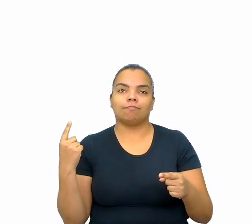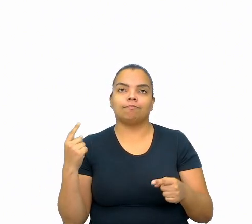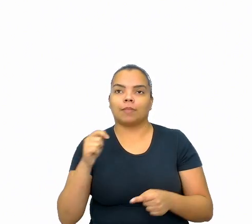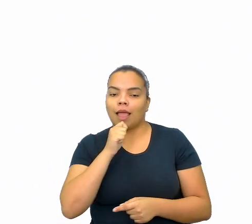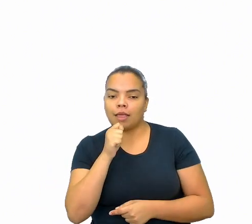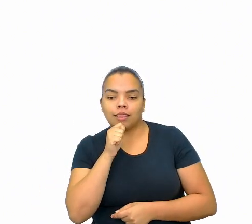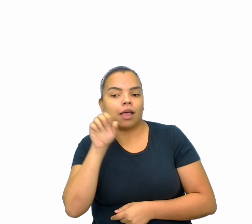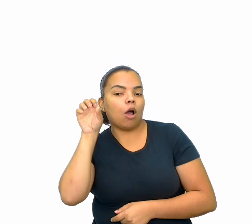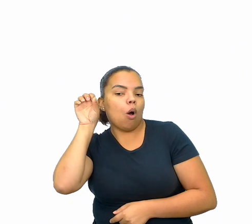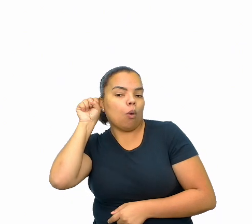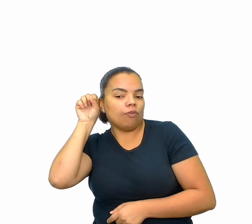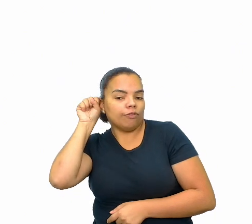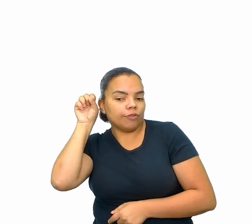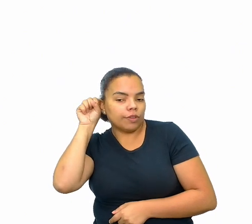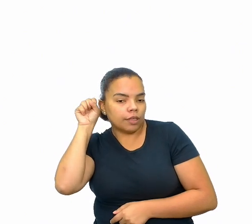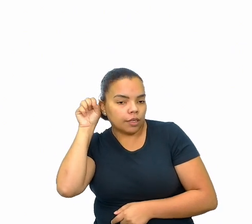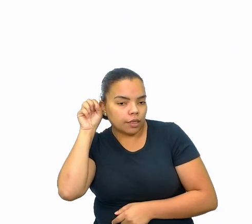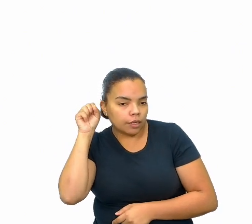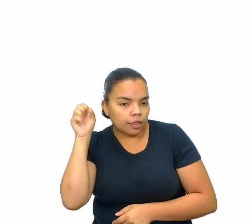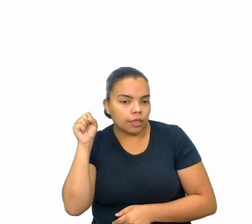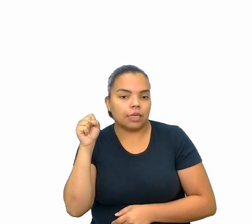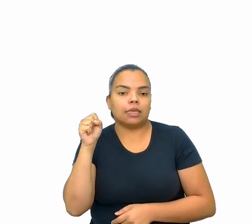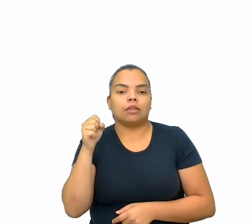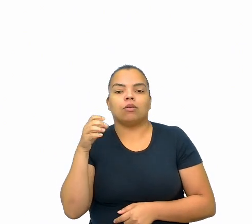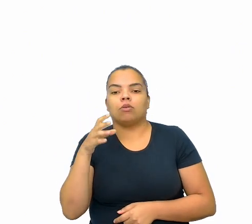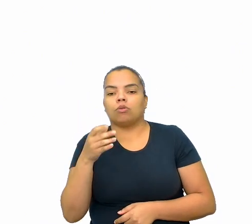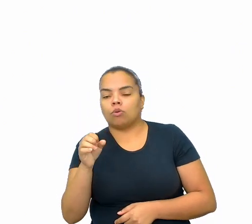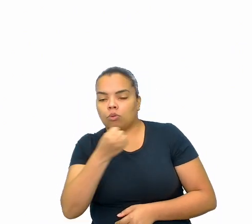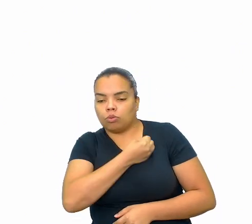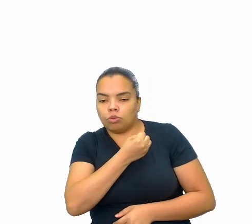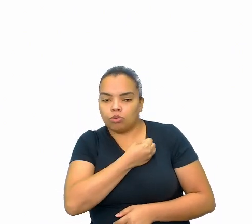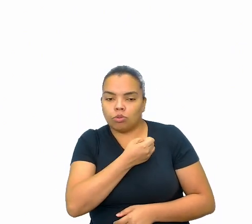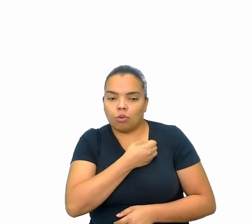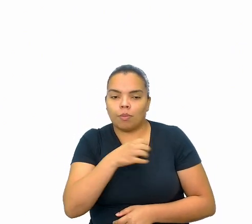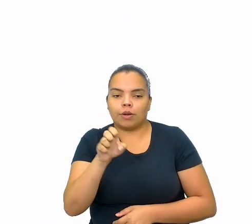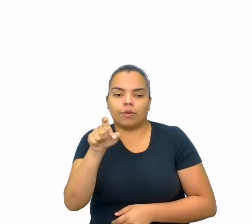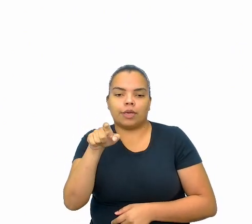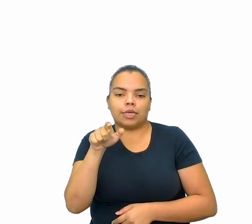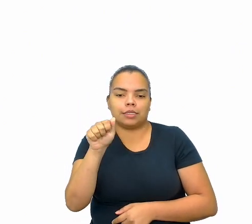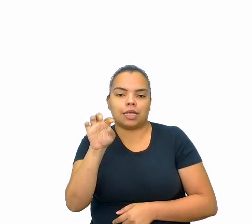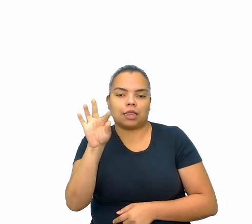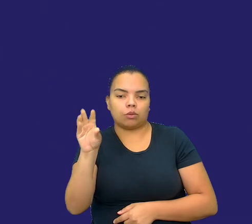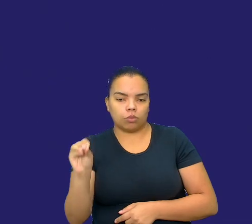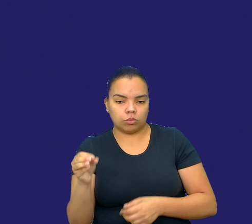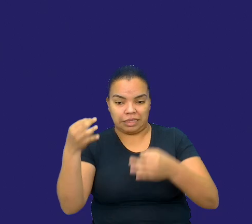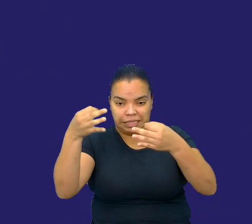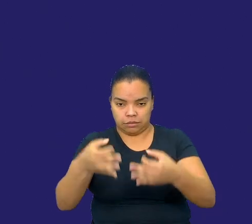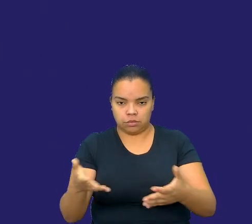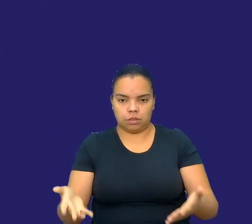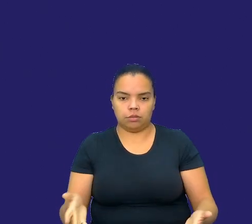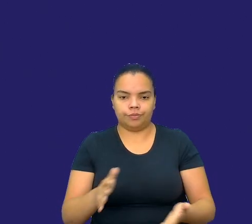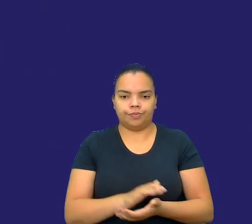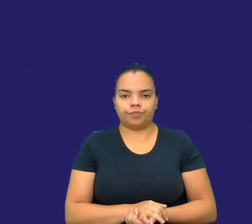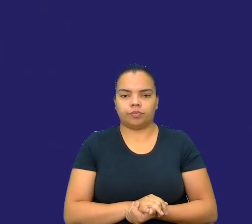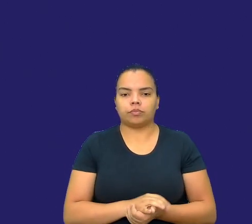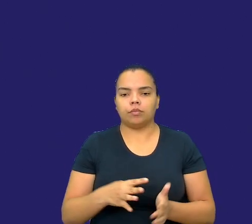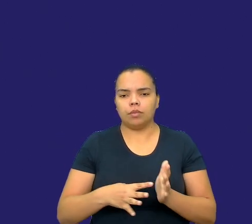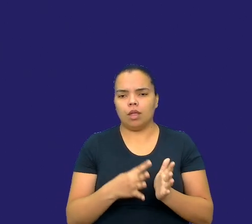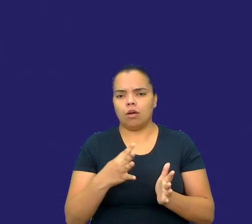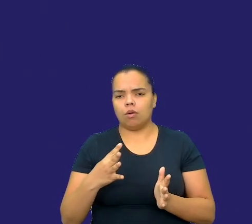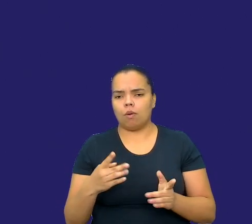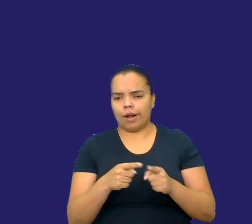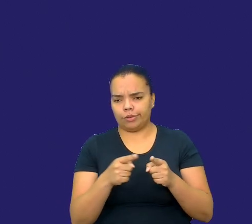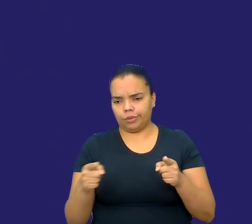unidades de milhar, né, exatas. Então, ela ainda está no processo. E a gente trouxe